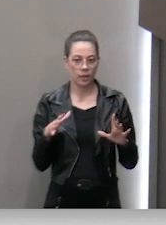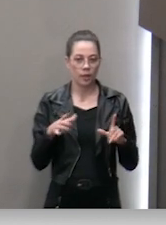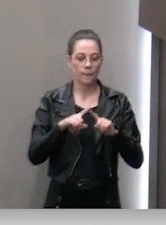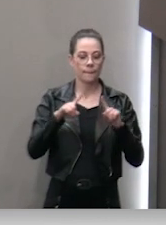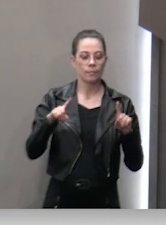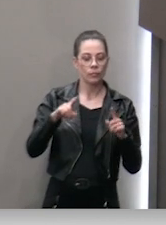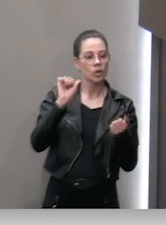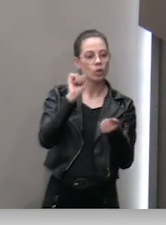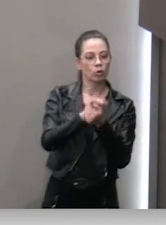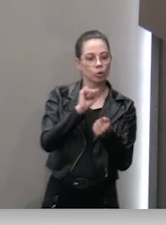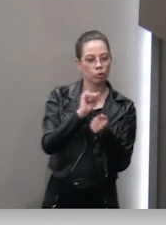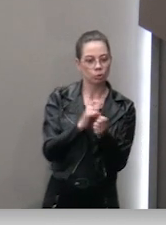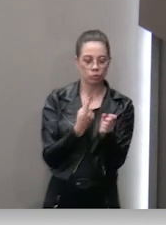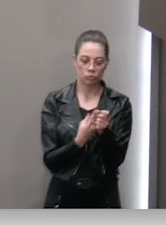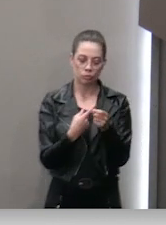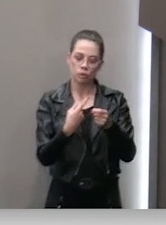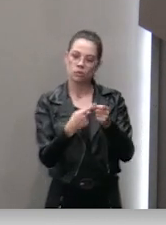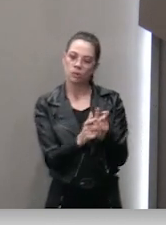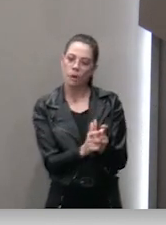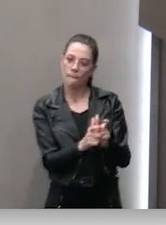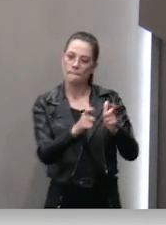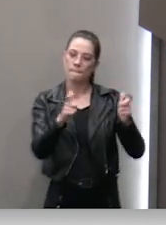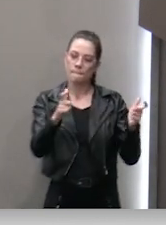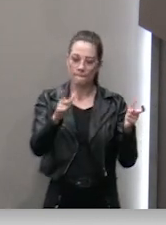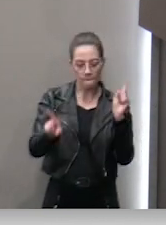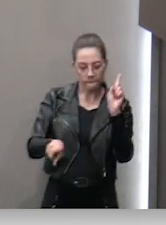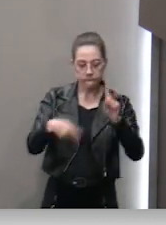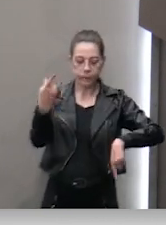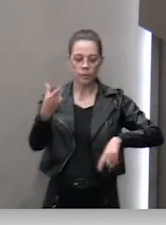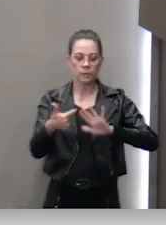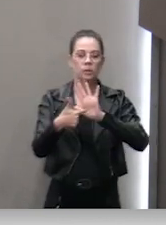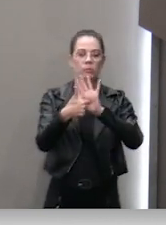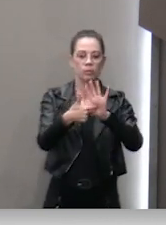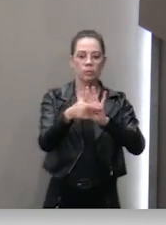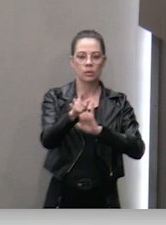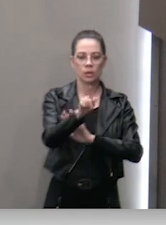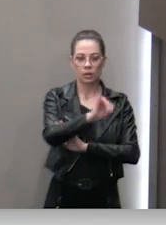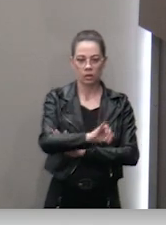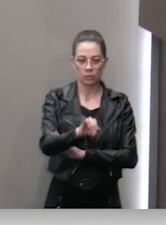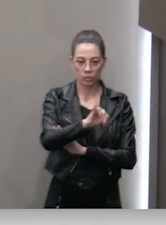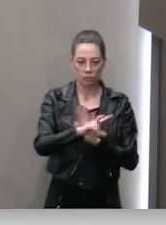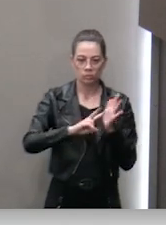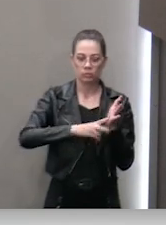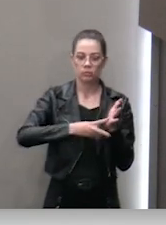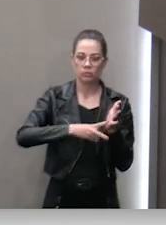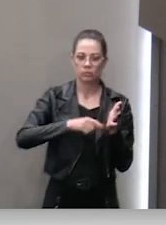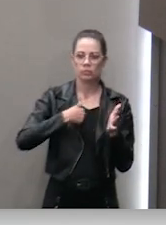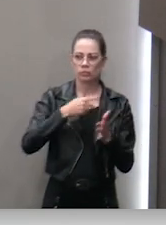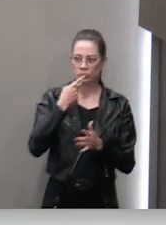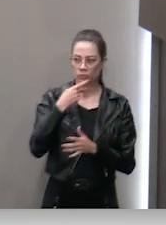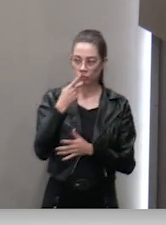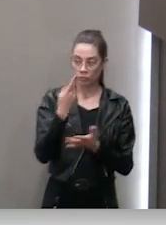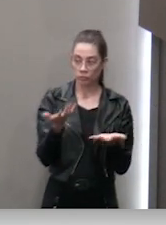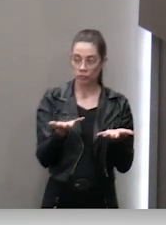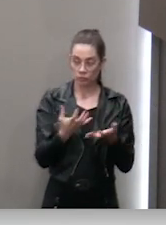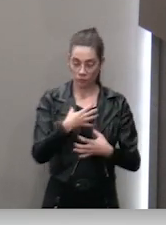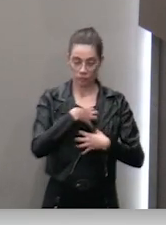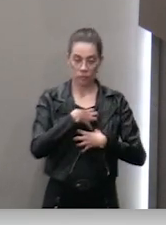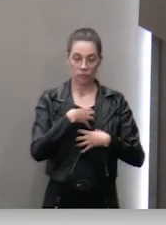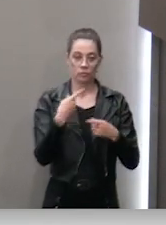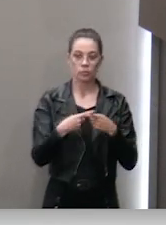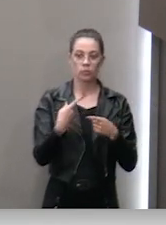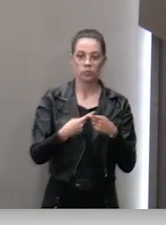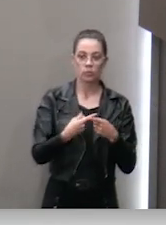mas junto com uma cidade que cresceu. E aí está a demonstração da importância do sindicato. Eu digo isso, pessoal,